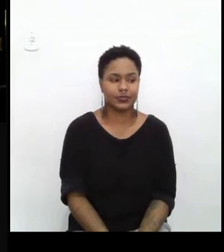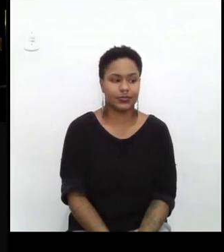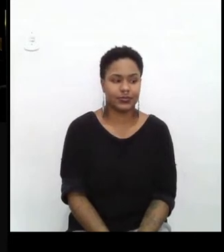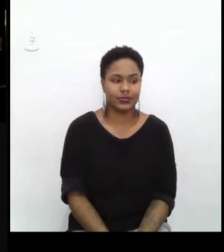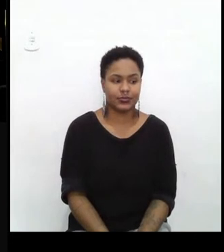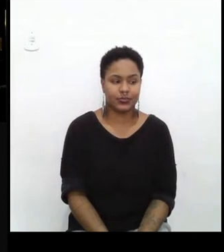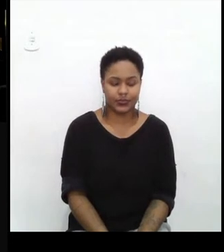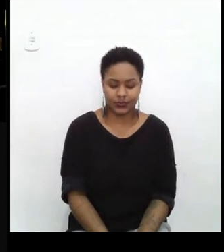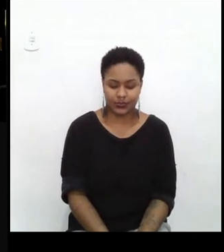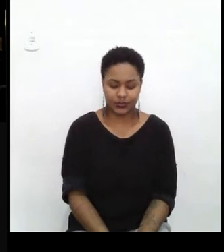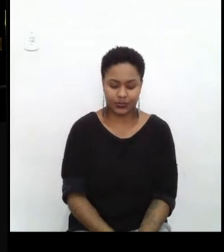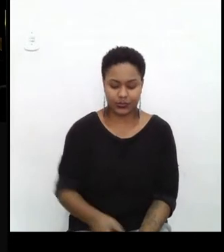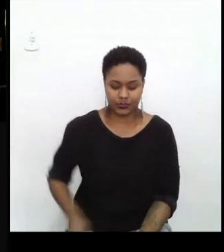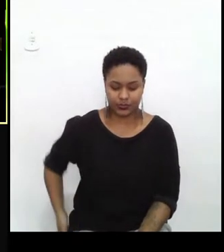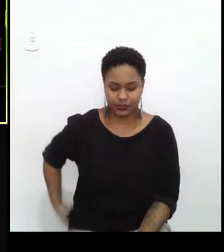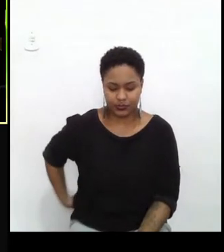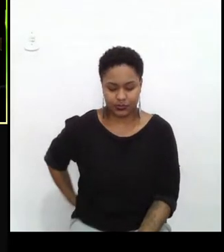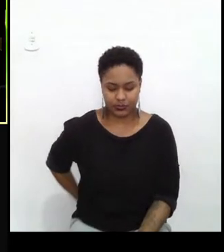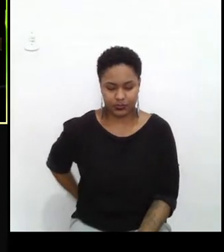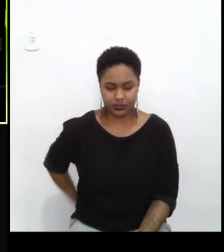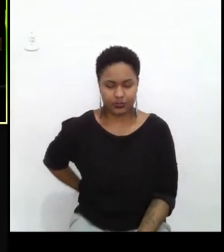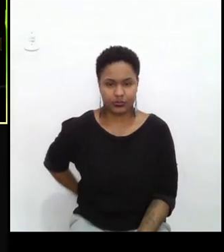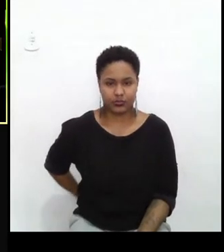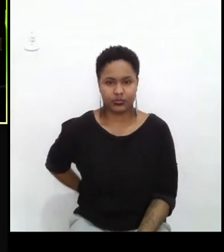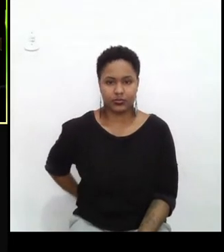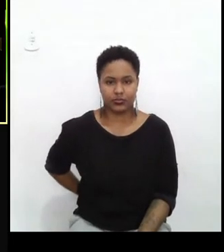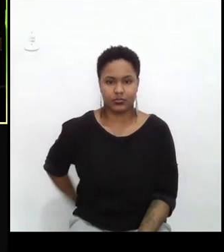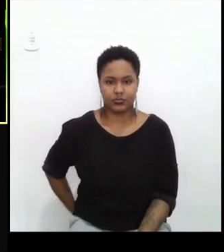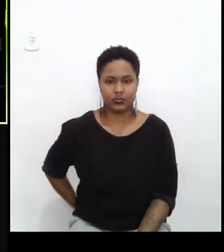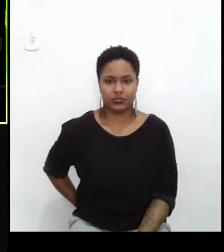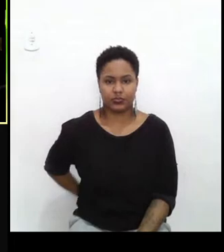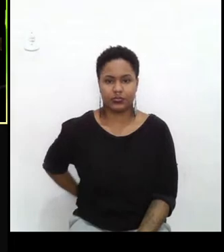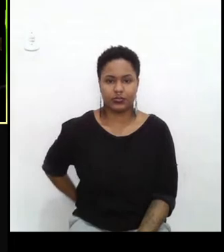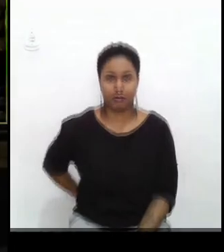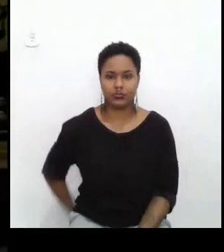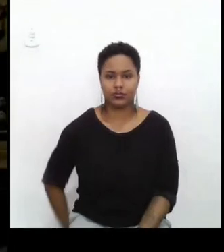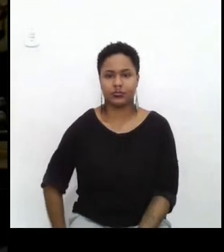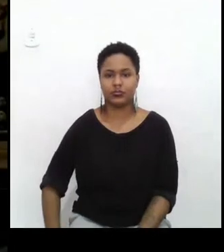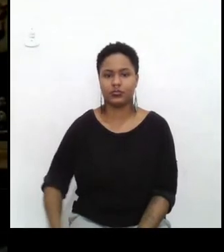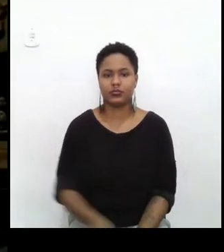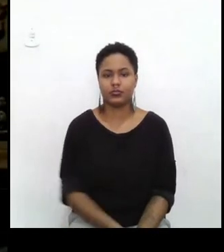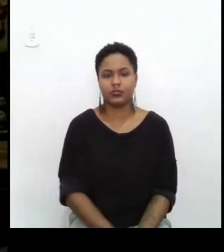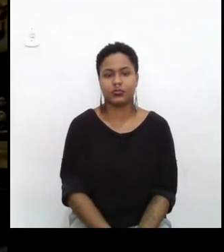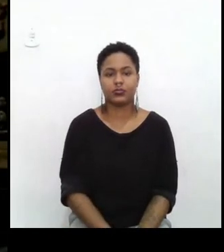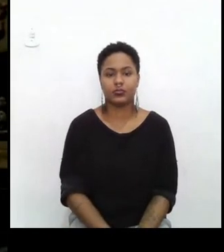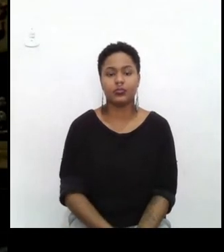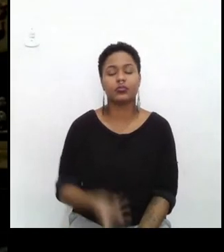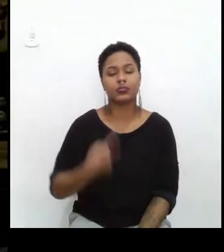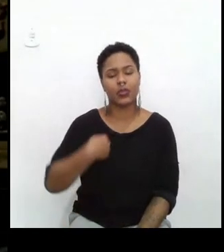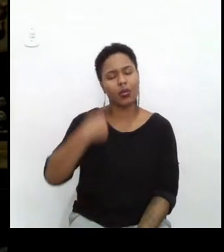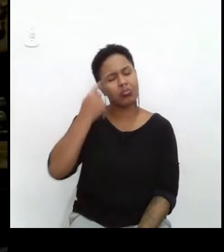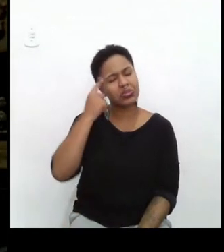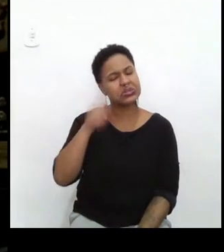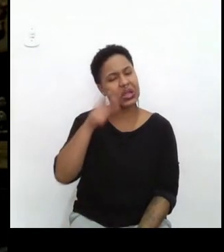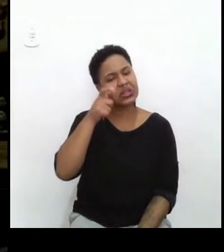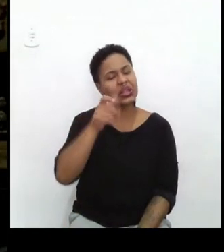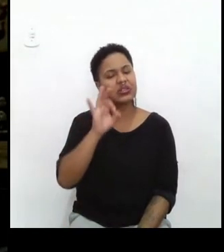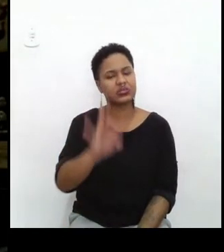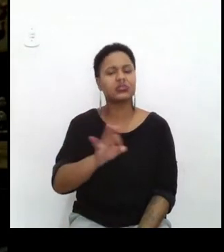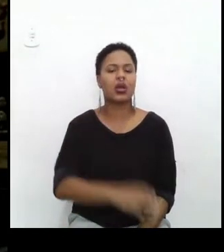E aí e as variantes working Together